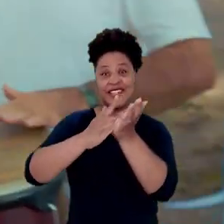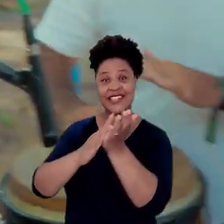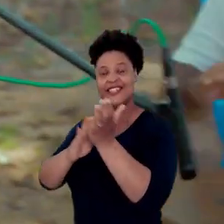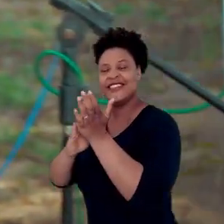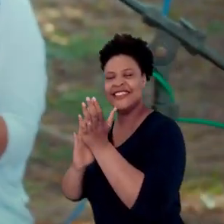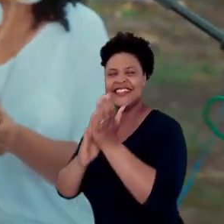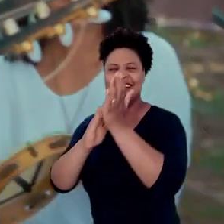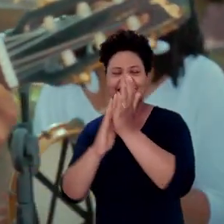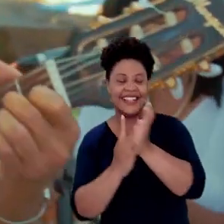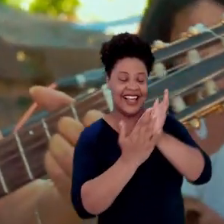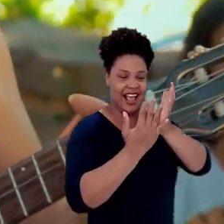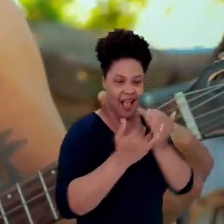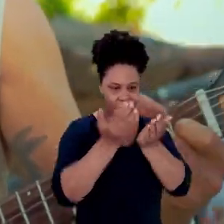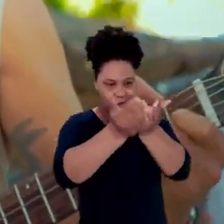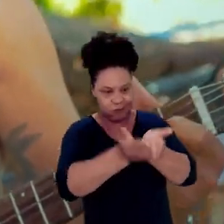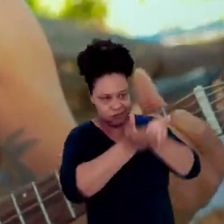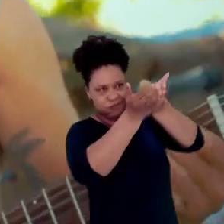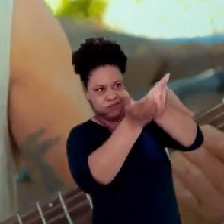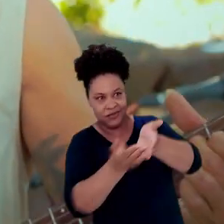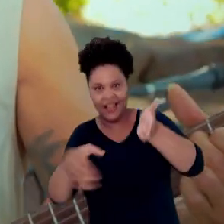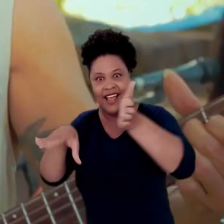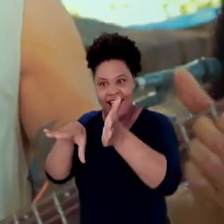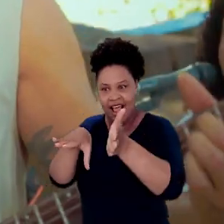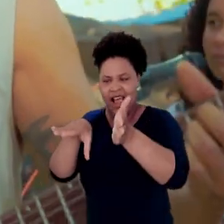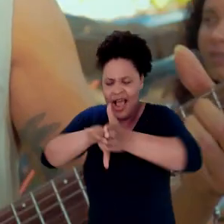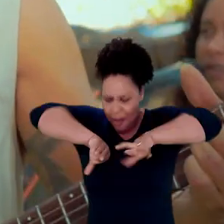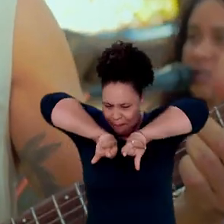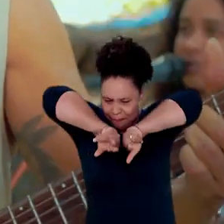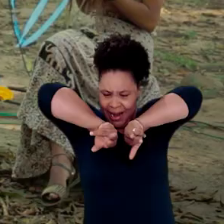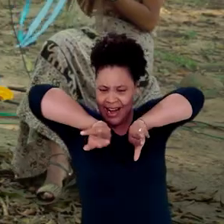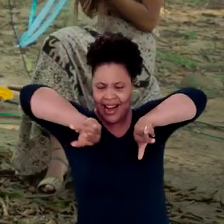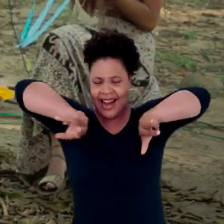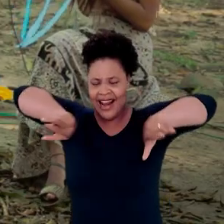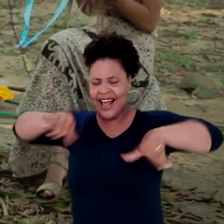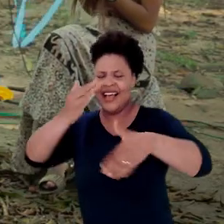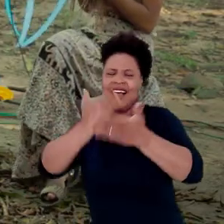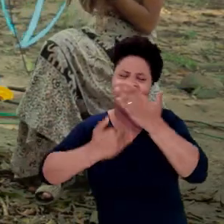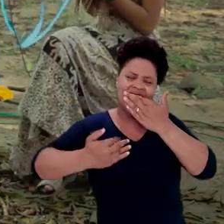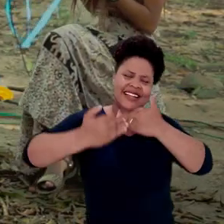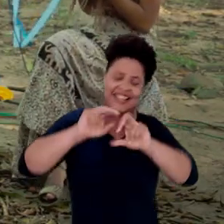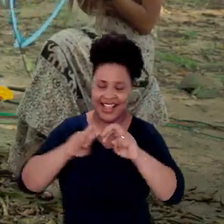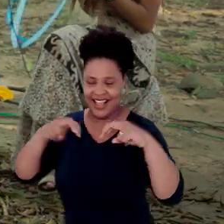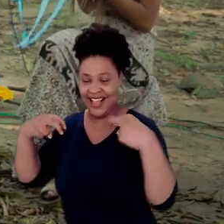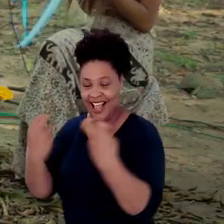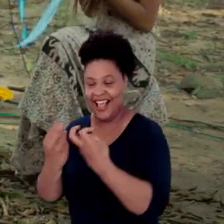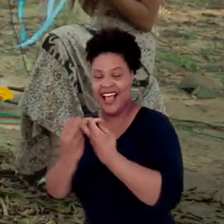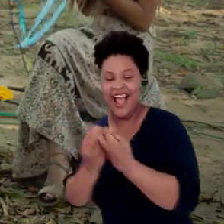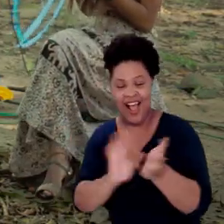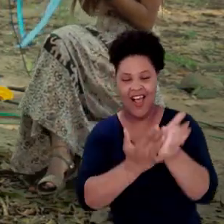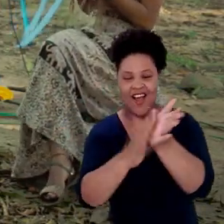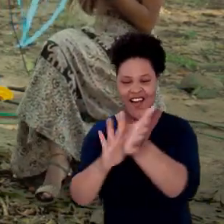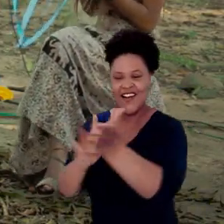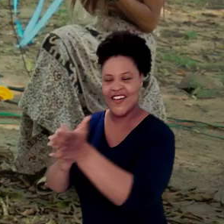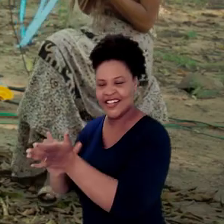purificação. Água de menino sorria com tanta fartura e folia, samba de roda, purificação.